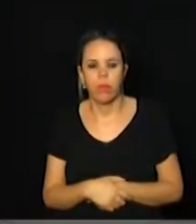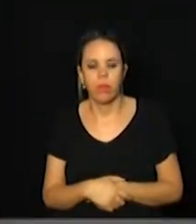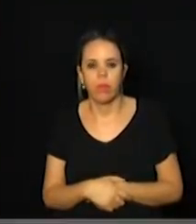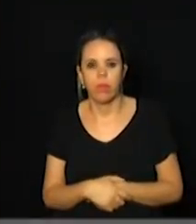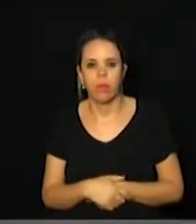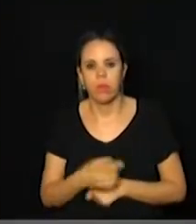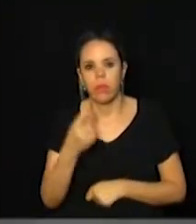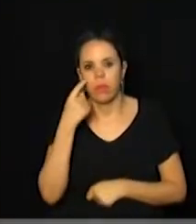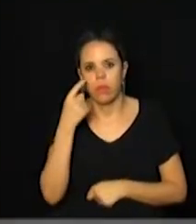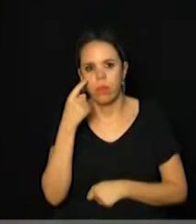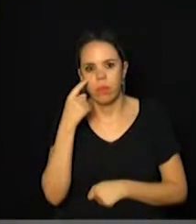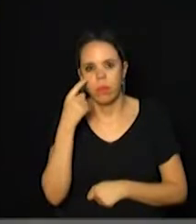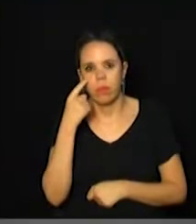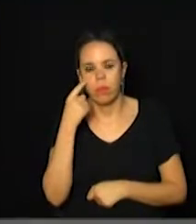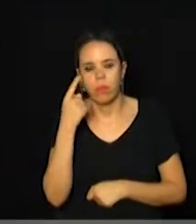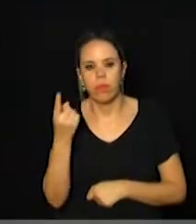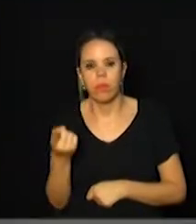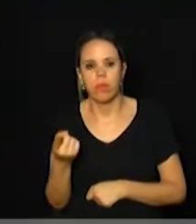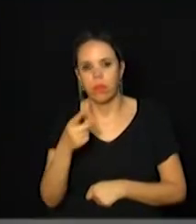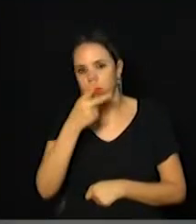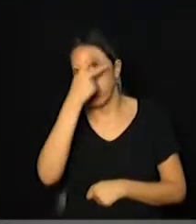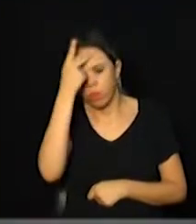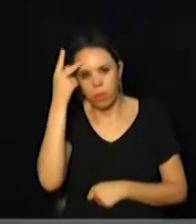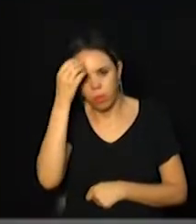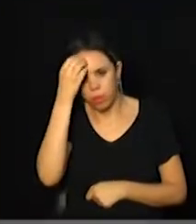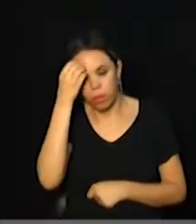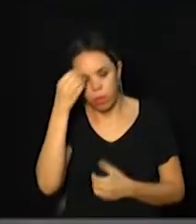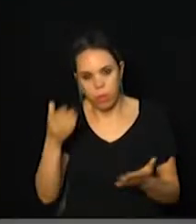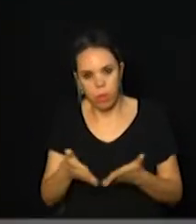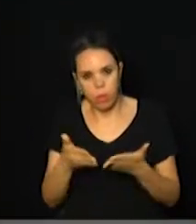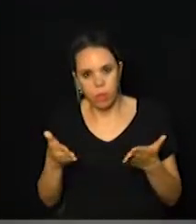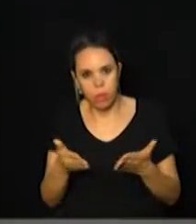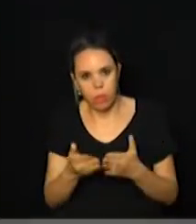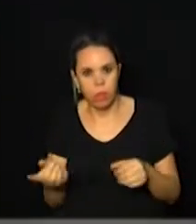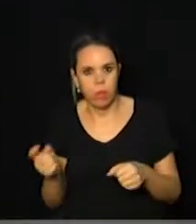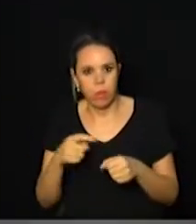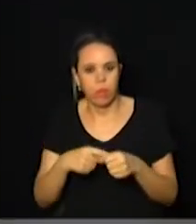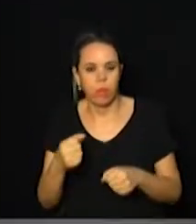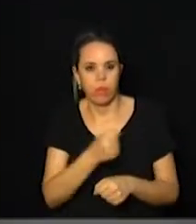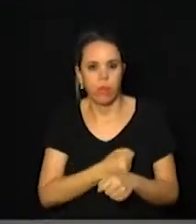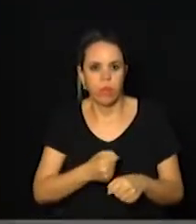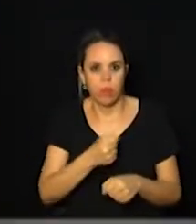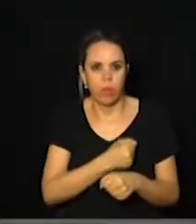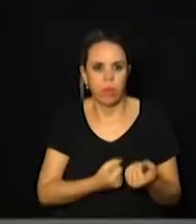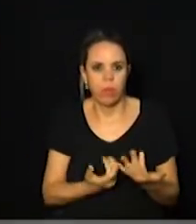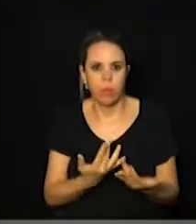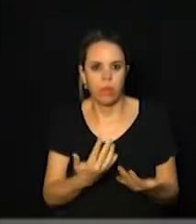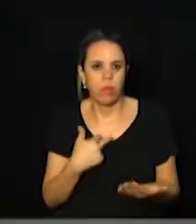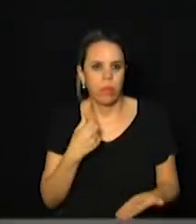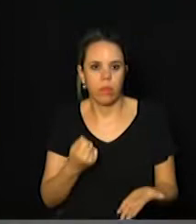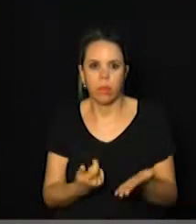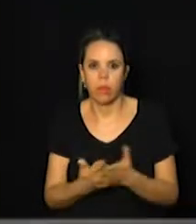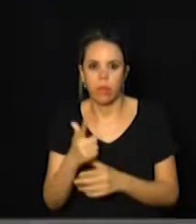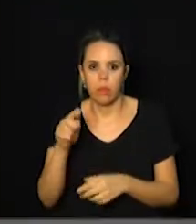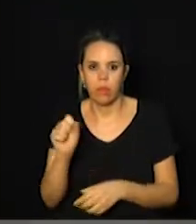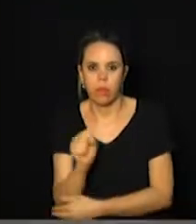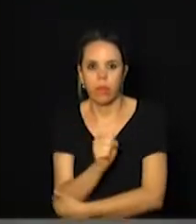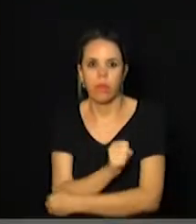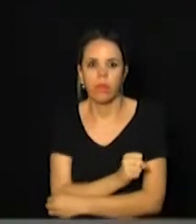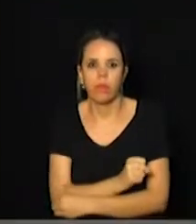e olha aí o que eu precisava da Periferia voltando a cozinhar com lenha pelo pode comprar o gás de